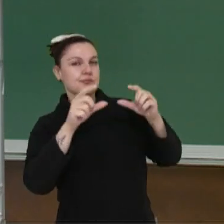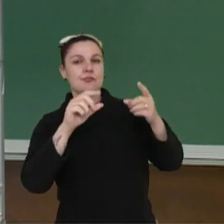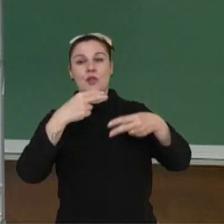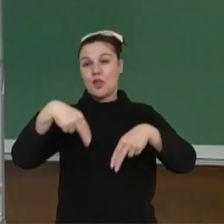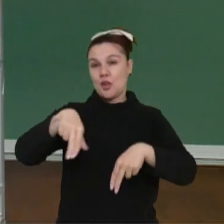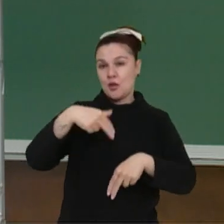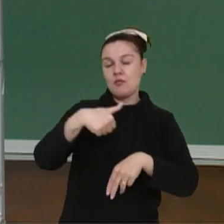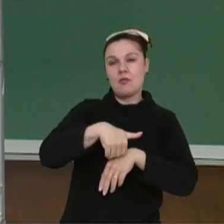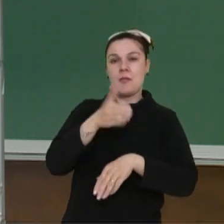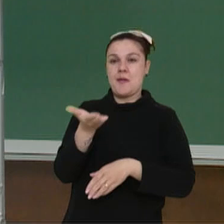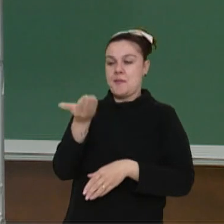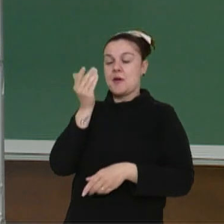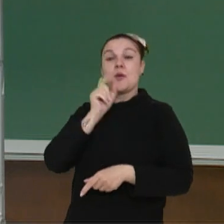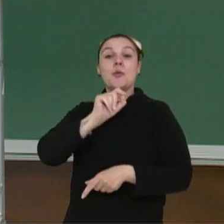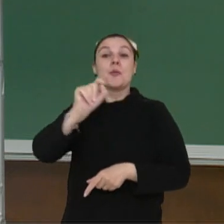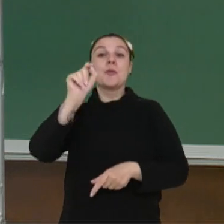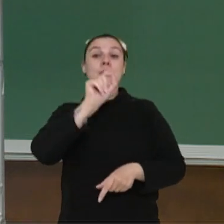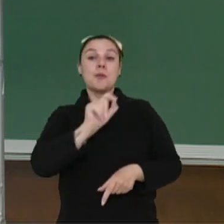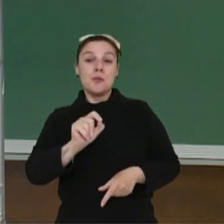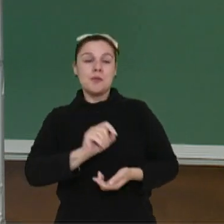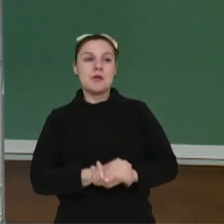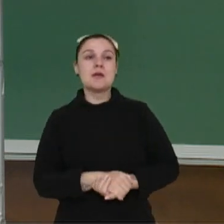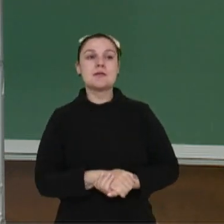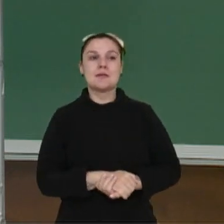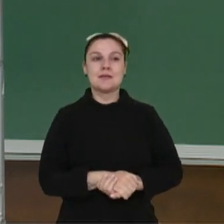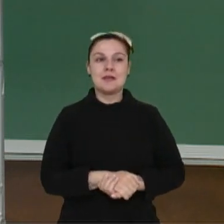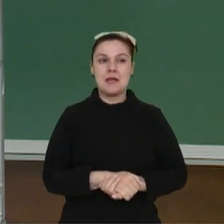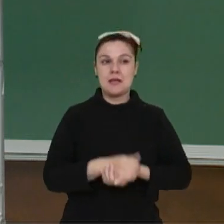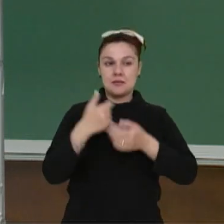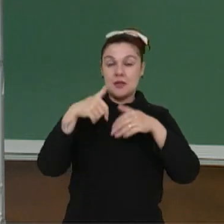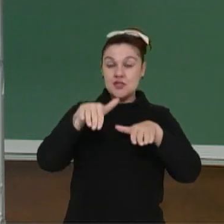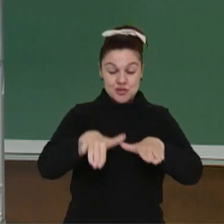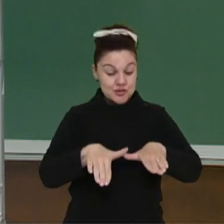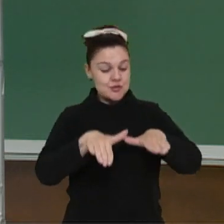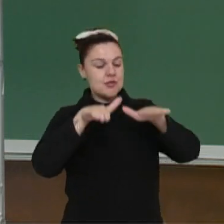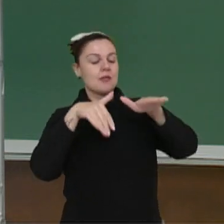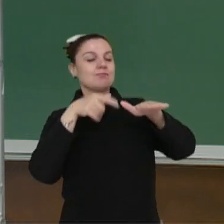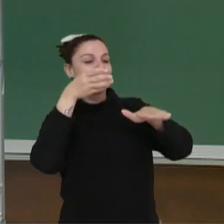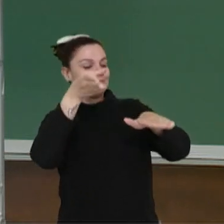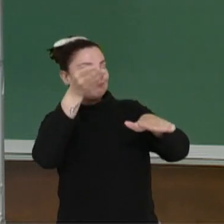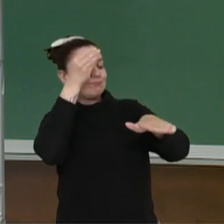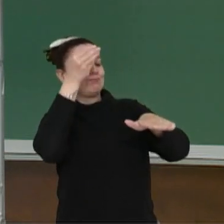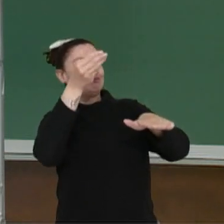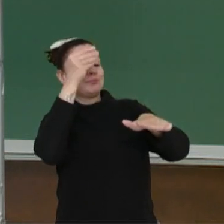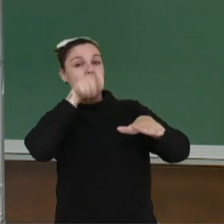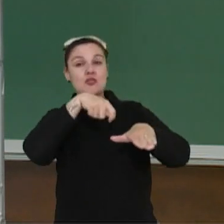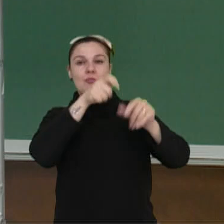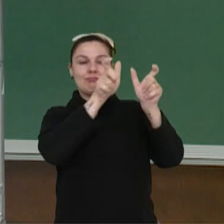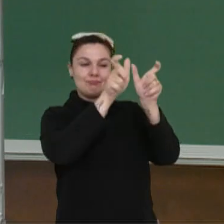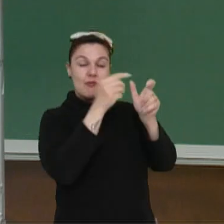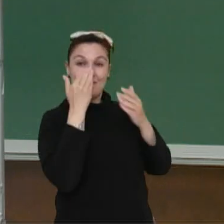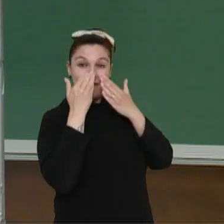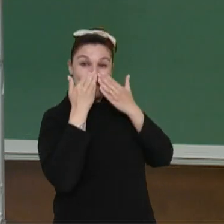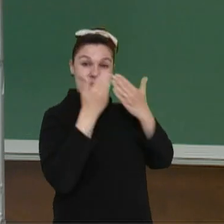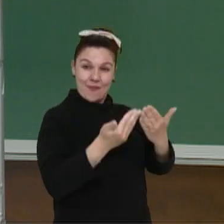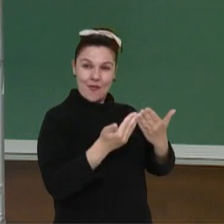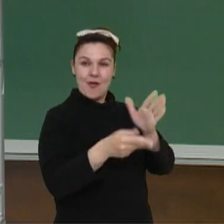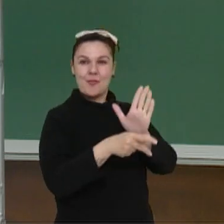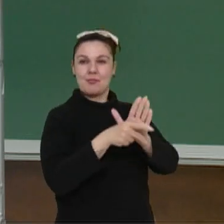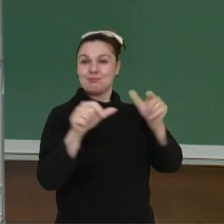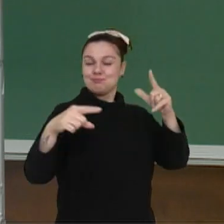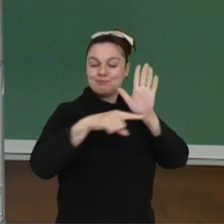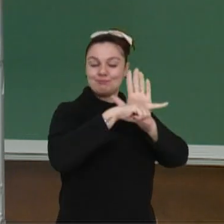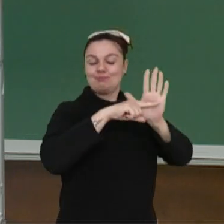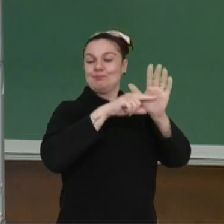principalmente mais antigas, a gente cresce aprendendo coisas muito estereotipadas e negativas sobre